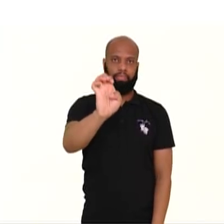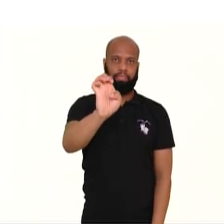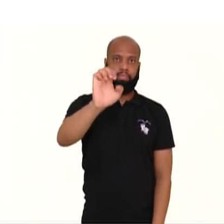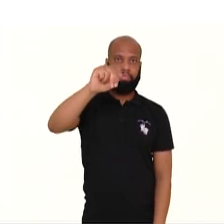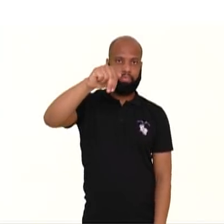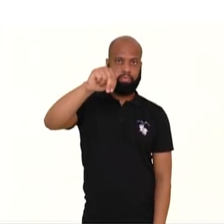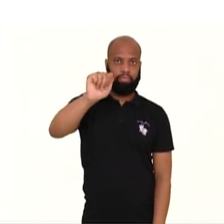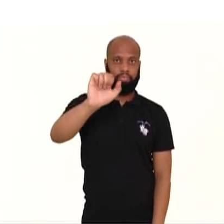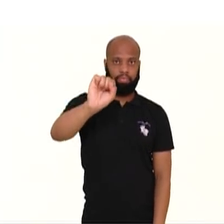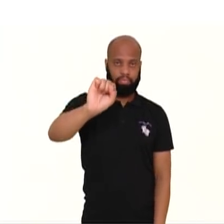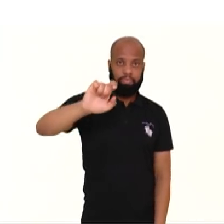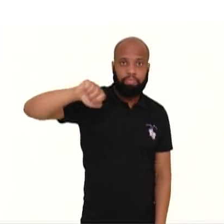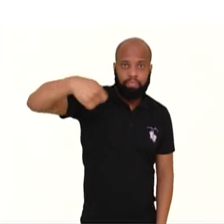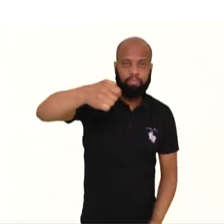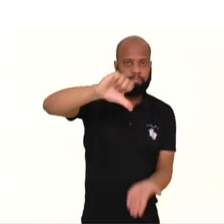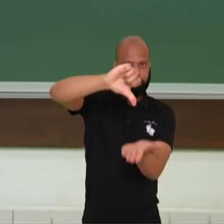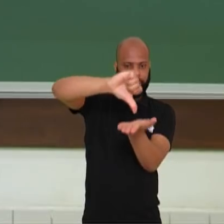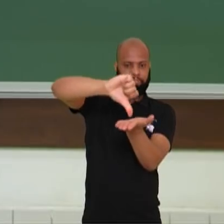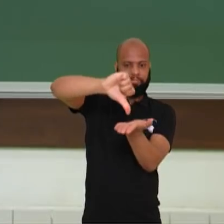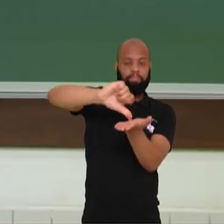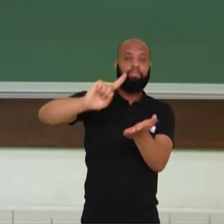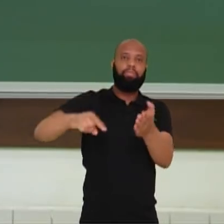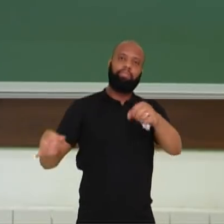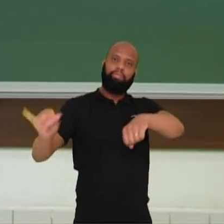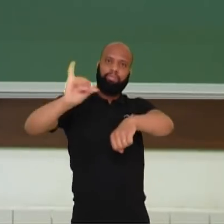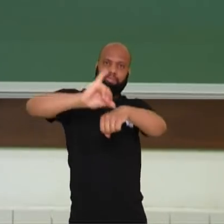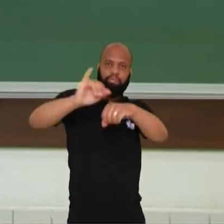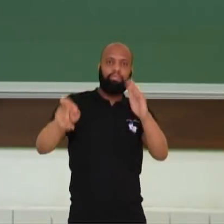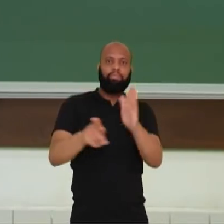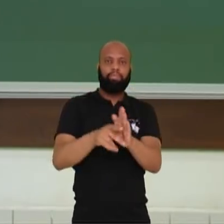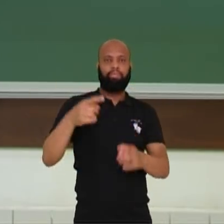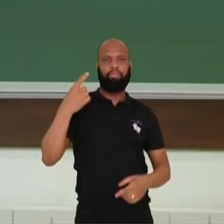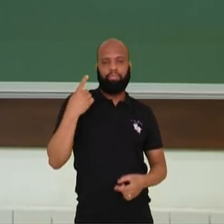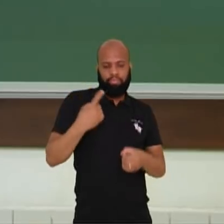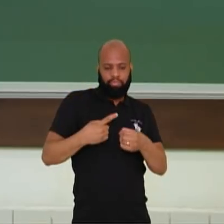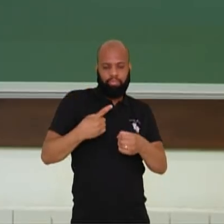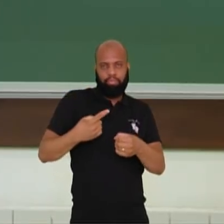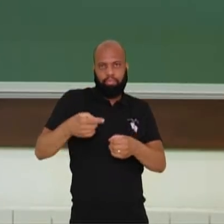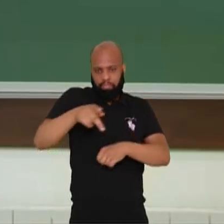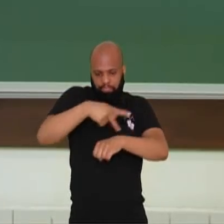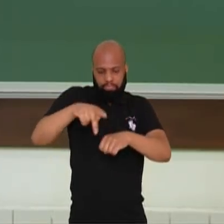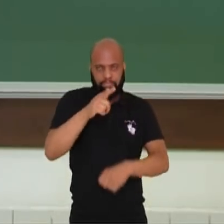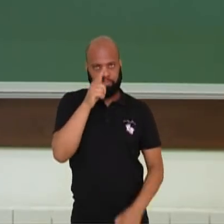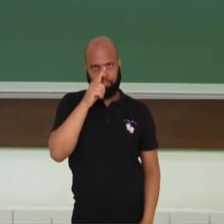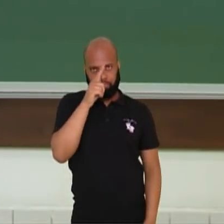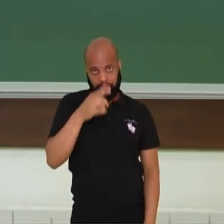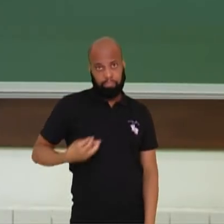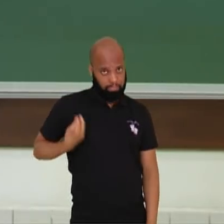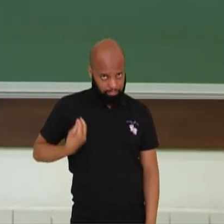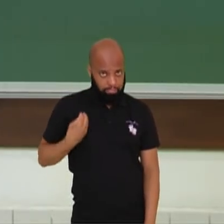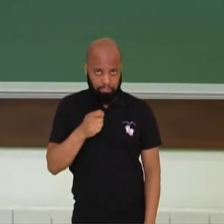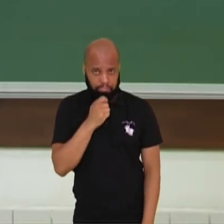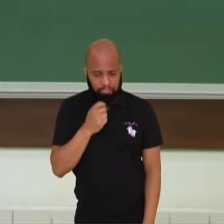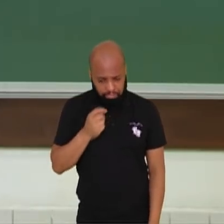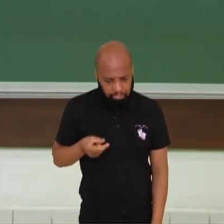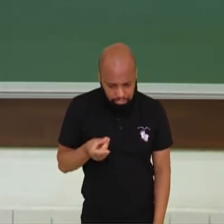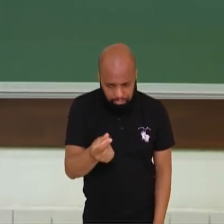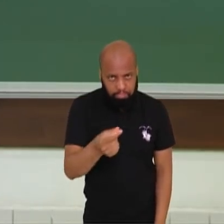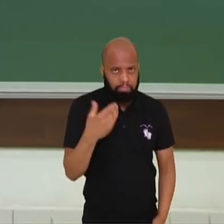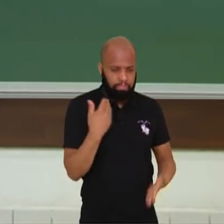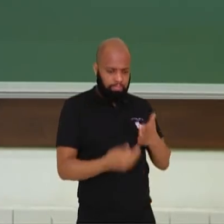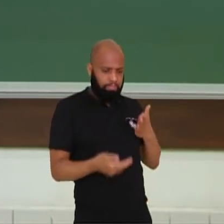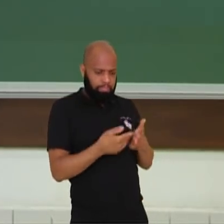né, do país chamado Grécia. Sim? Então, um país moderno, é claro, né, um país atual, ele ainda existe, mas ele não perdeu as suas